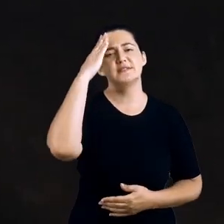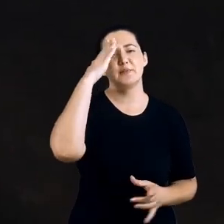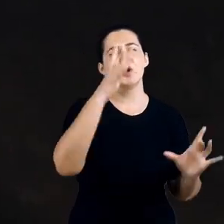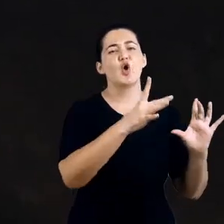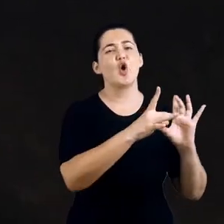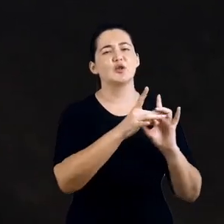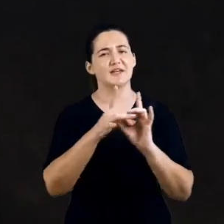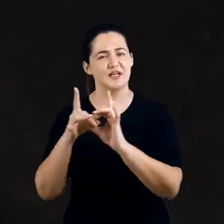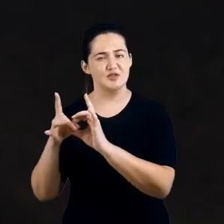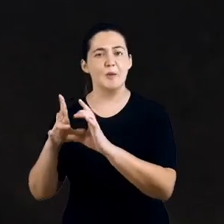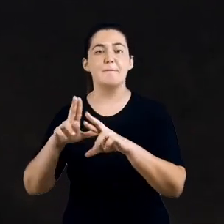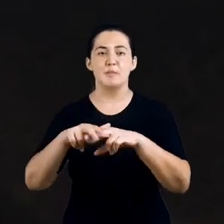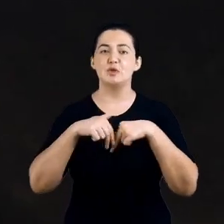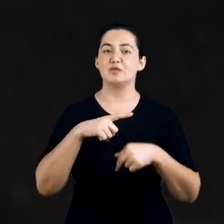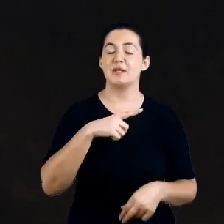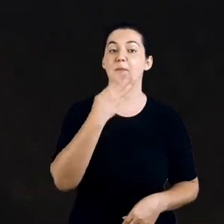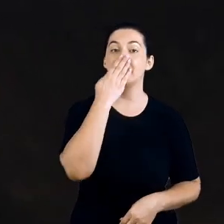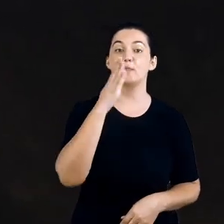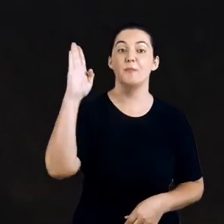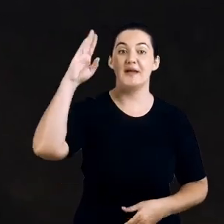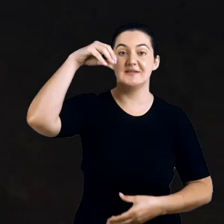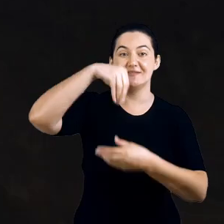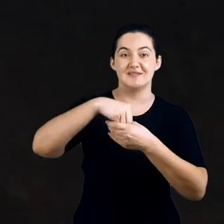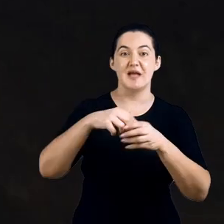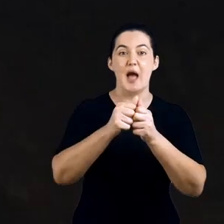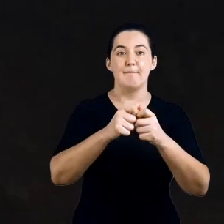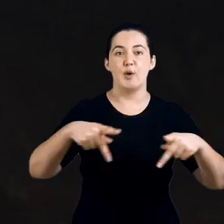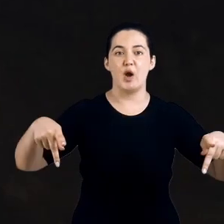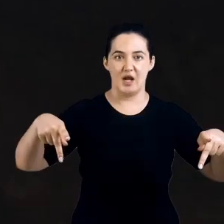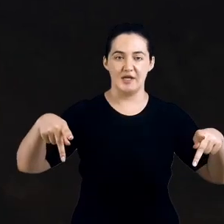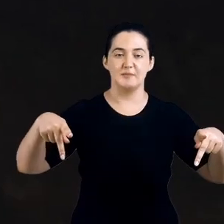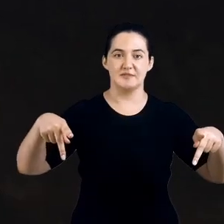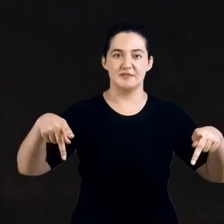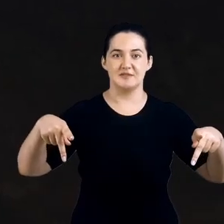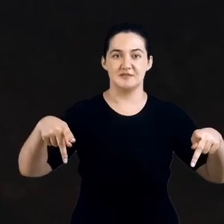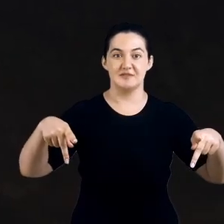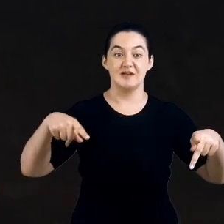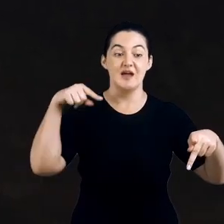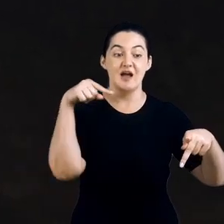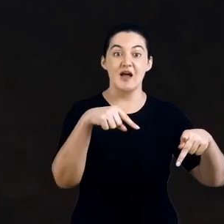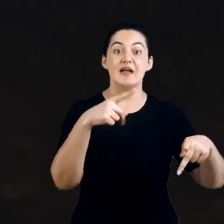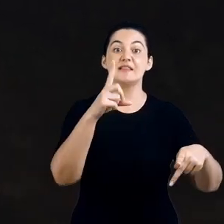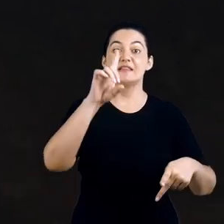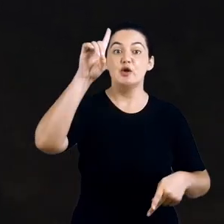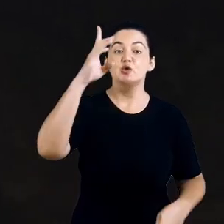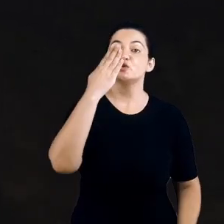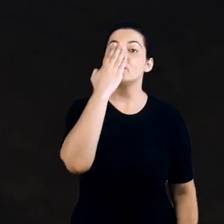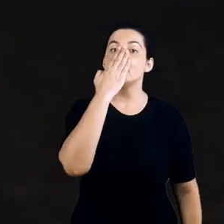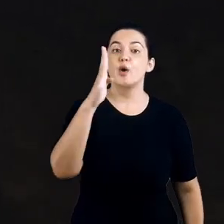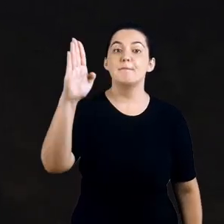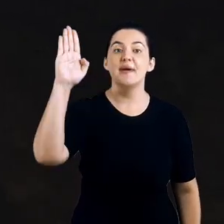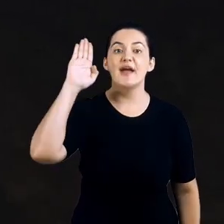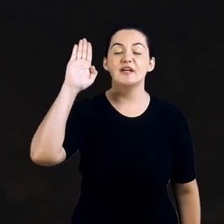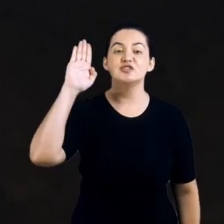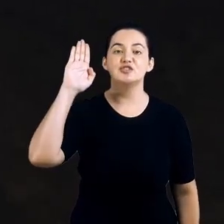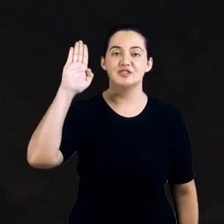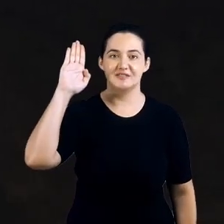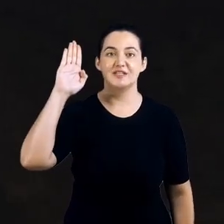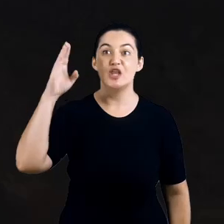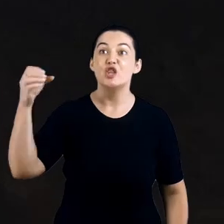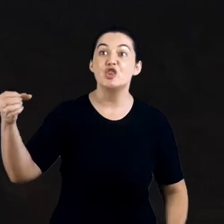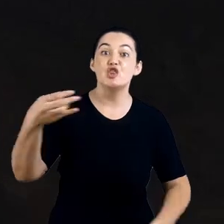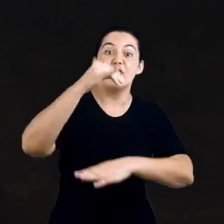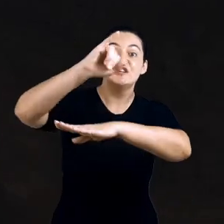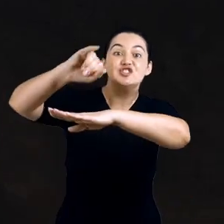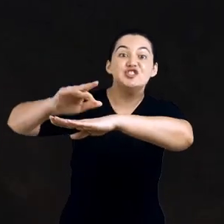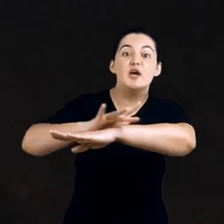pode entender melhor uma promessa do Apocalipse que, de outra forma, nós não entenderíamos. Ali, Deus promete, em relação à Nova